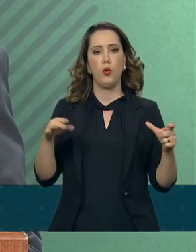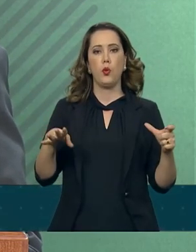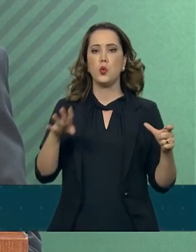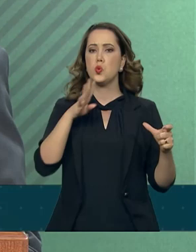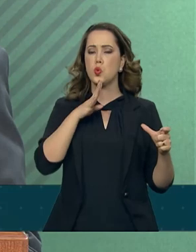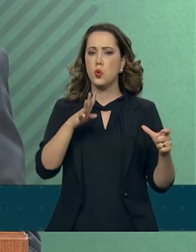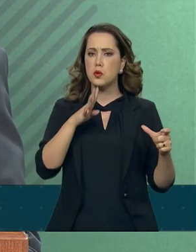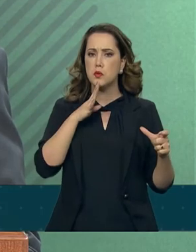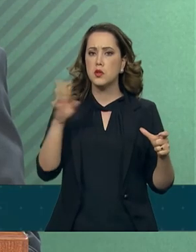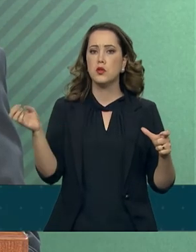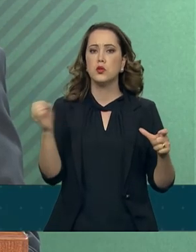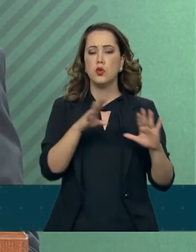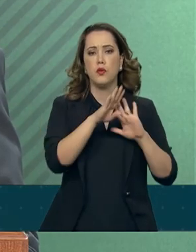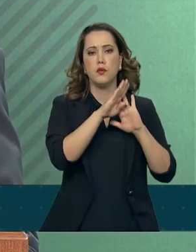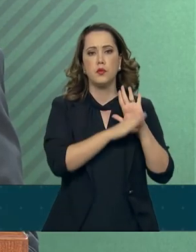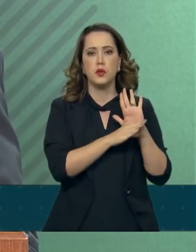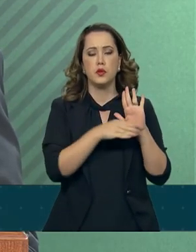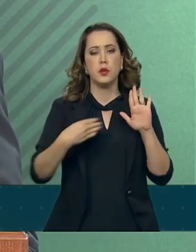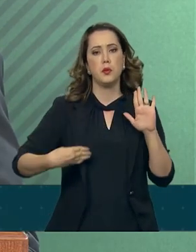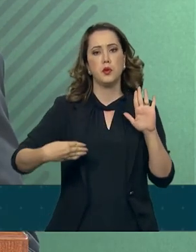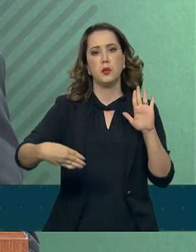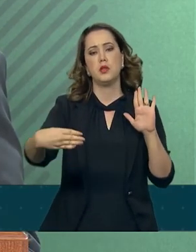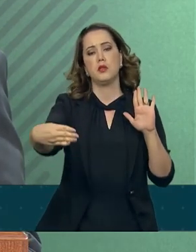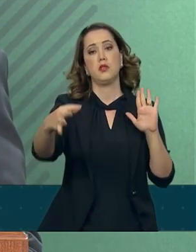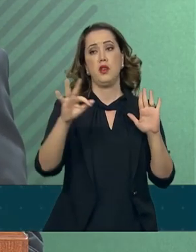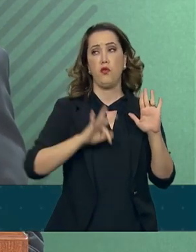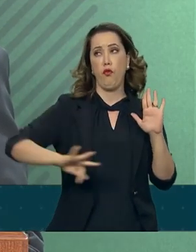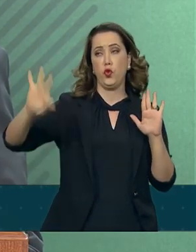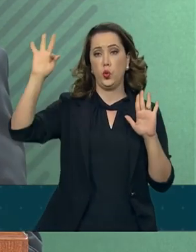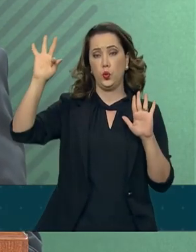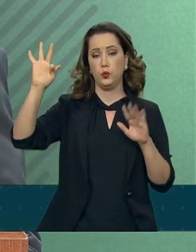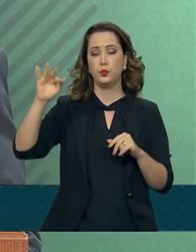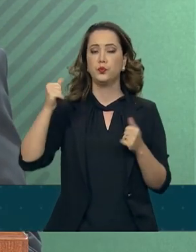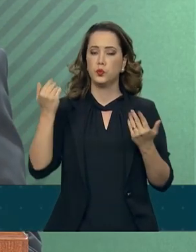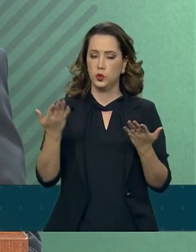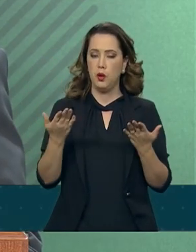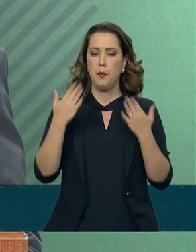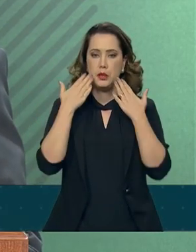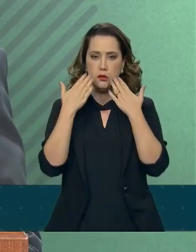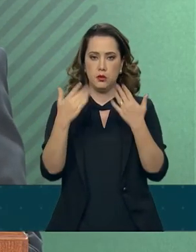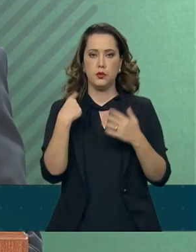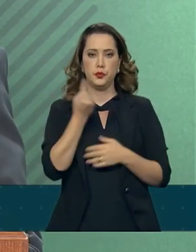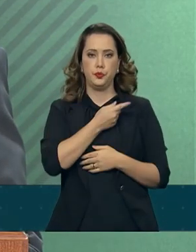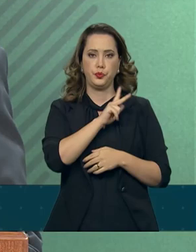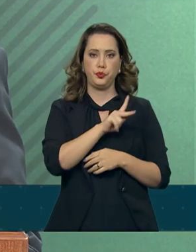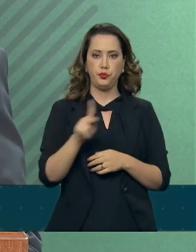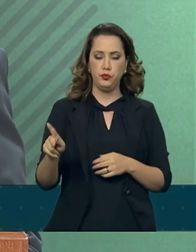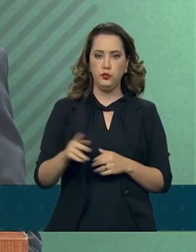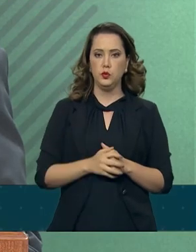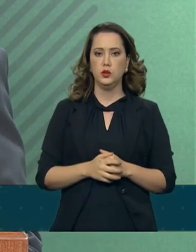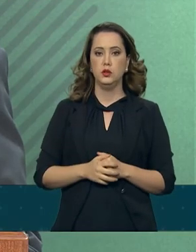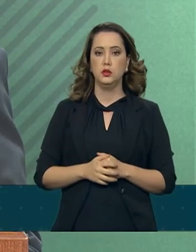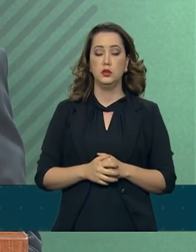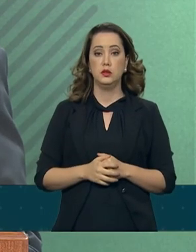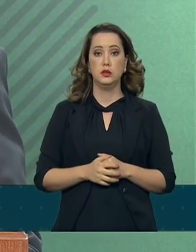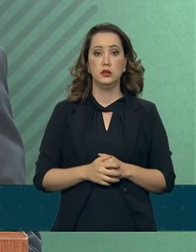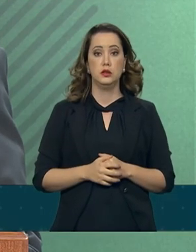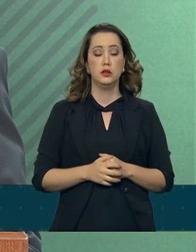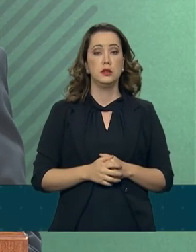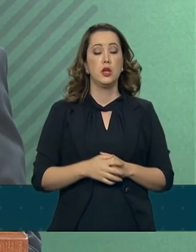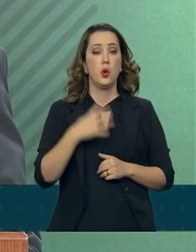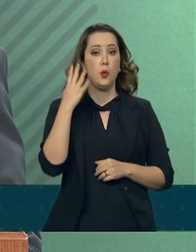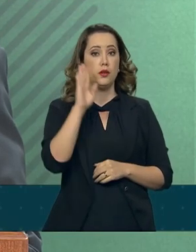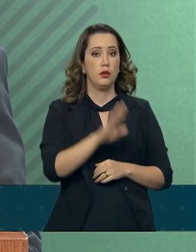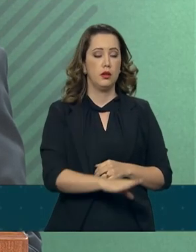conhecimentos do novo programa do ministério futuro disse ao nosso presidente às 16 horas a deputada